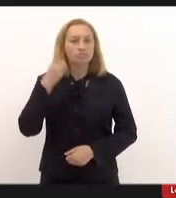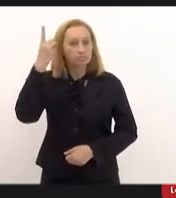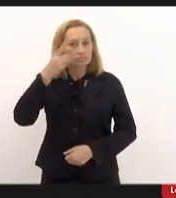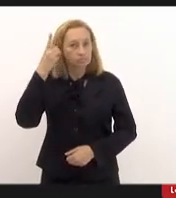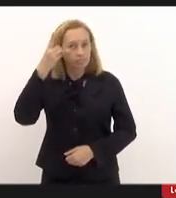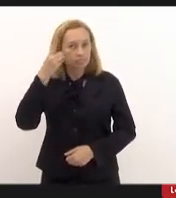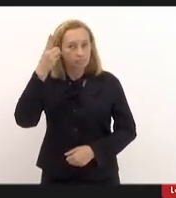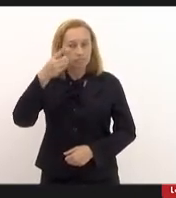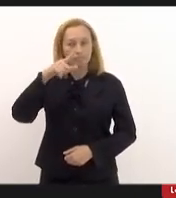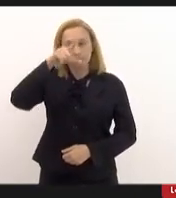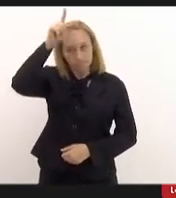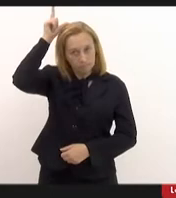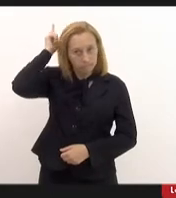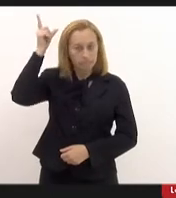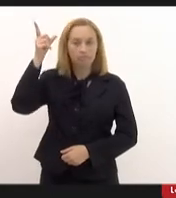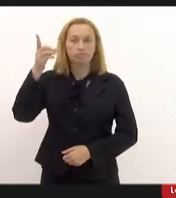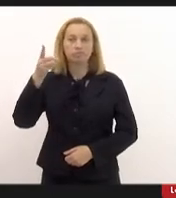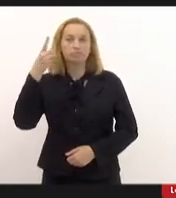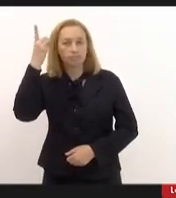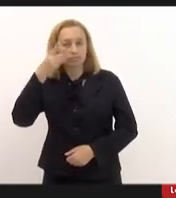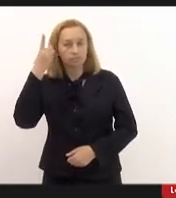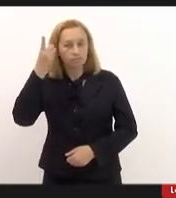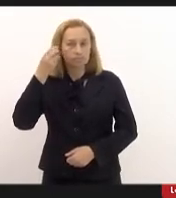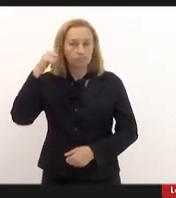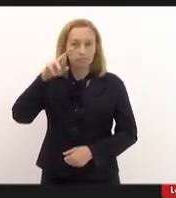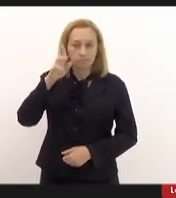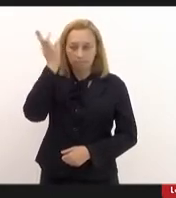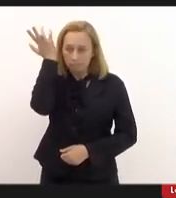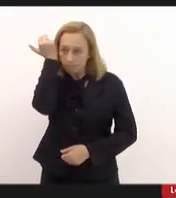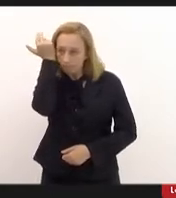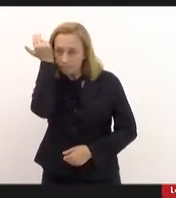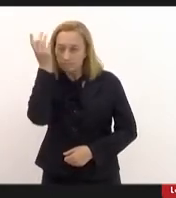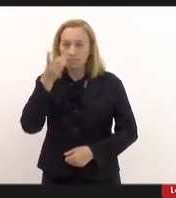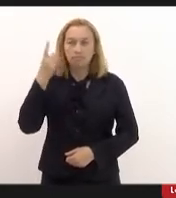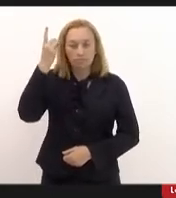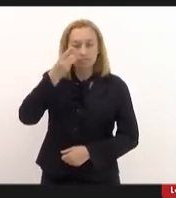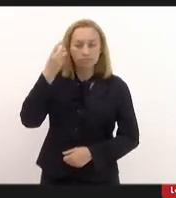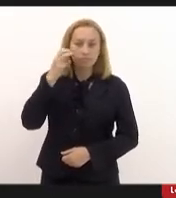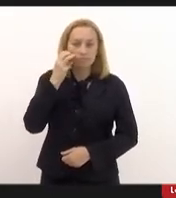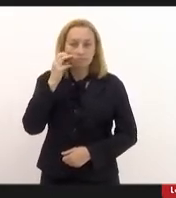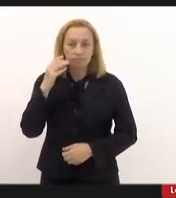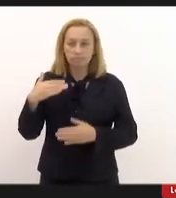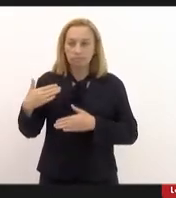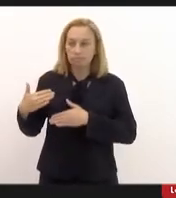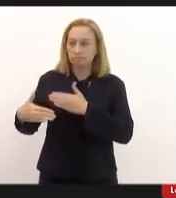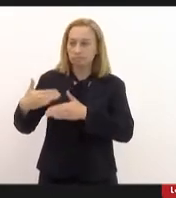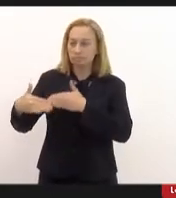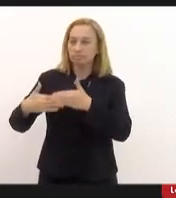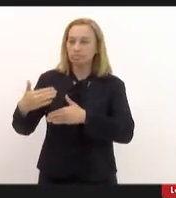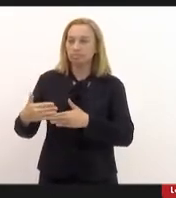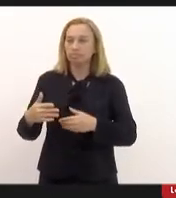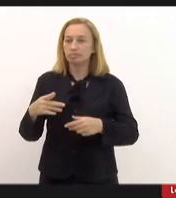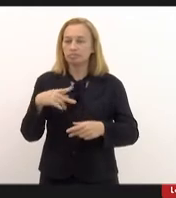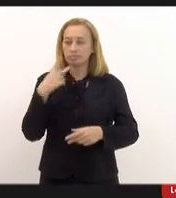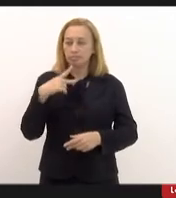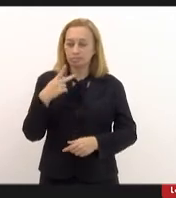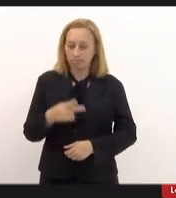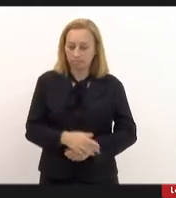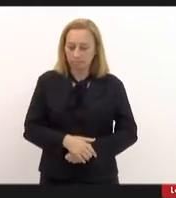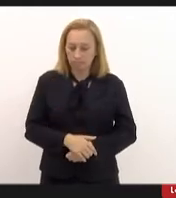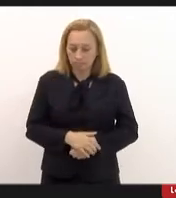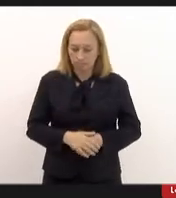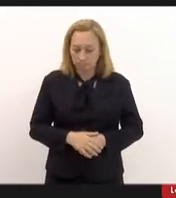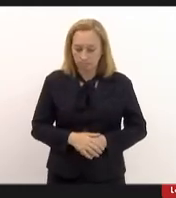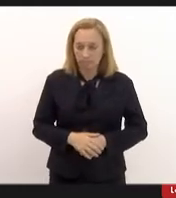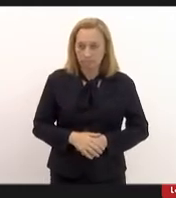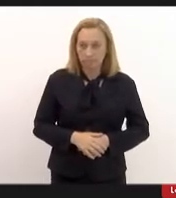Valdec, deputado Luiz Paulo, que eu tive o prazer já de conhecer nessa trajetória política. E eu, ouvindo